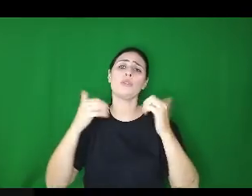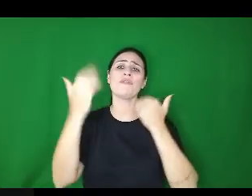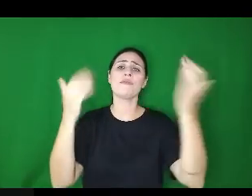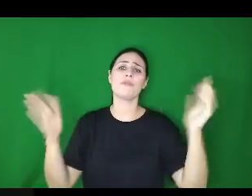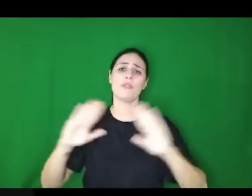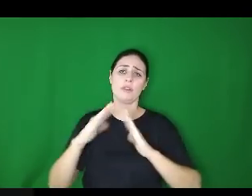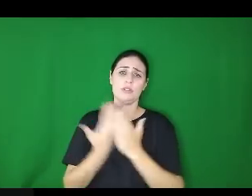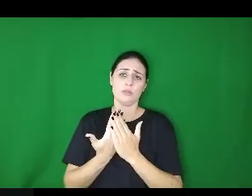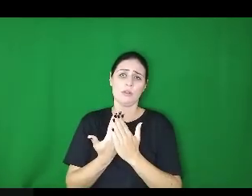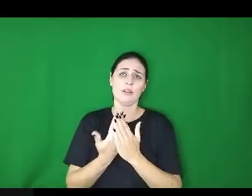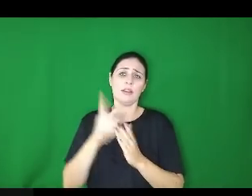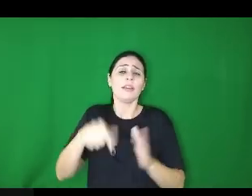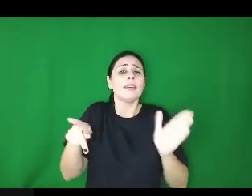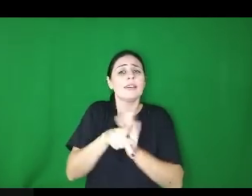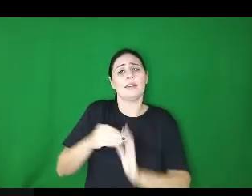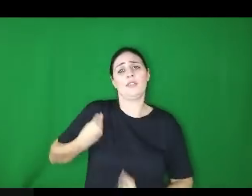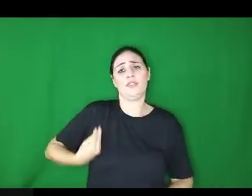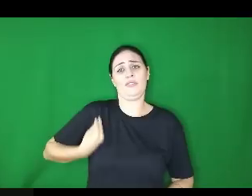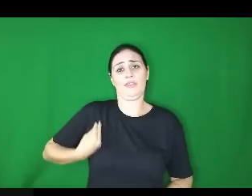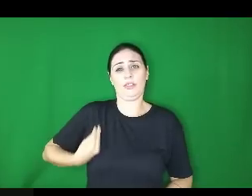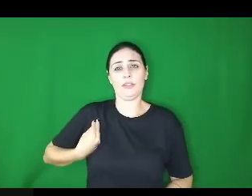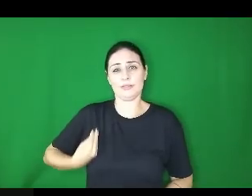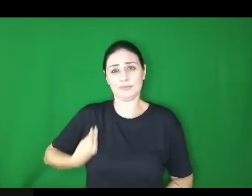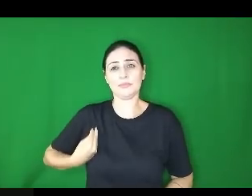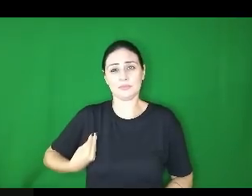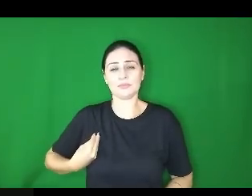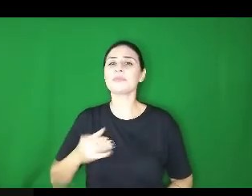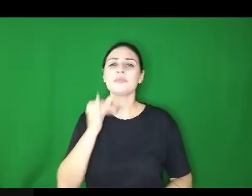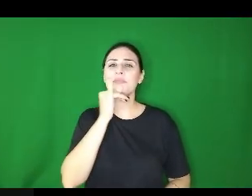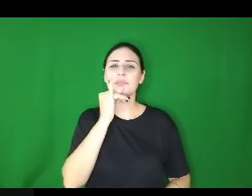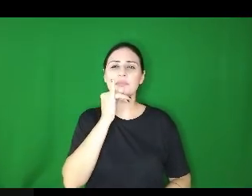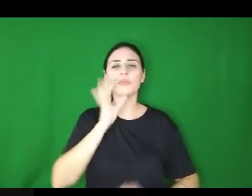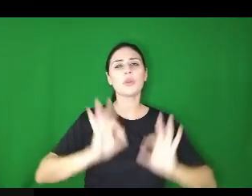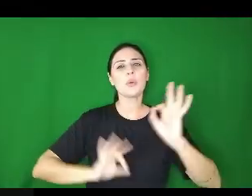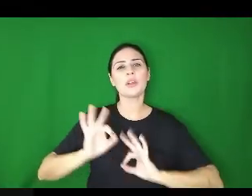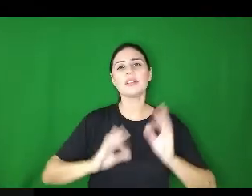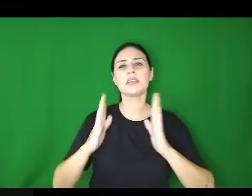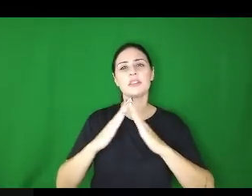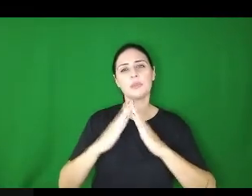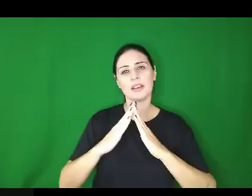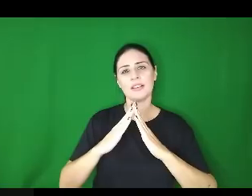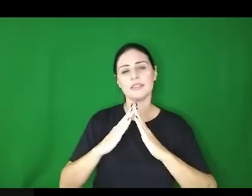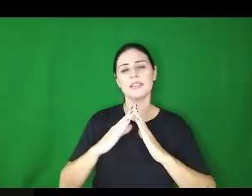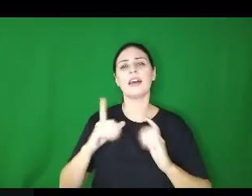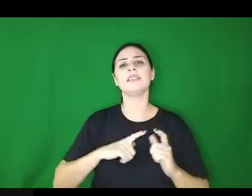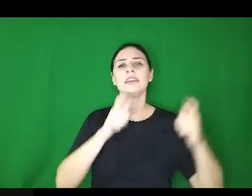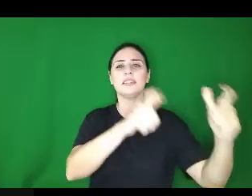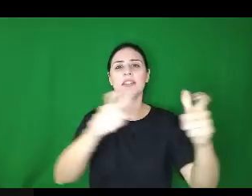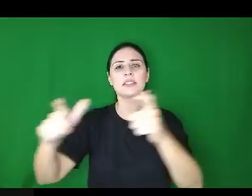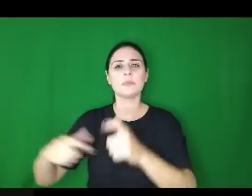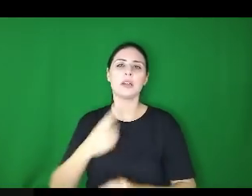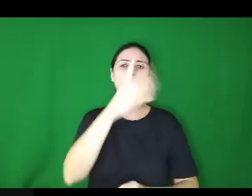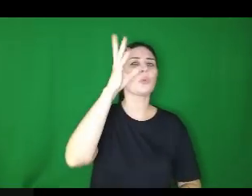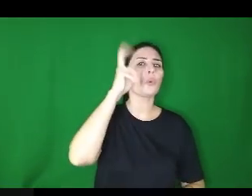né, voltando à pergunta inicial, né, que aprendizagens farão mais falta à criança de modo a comprometer o seu percurso